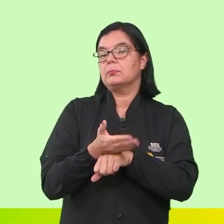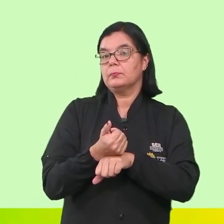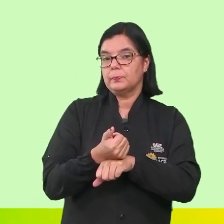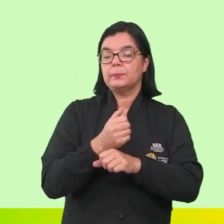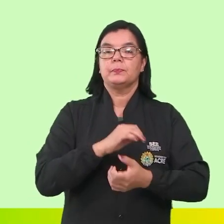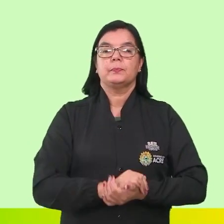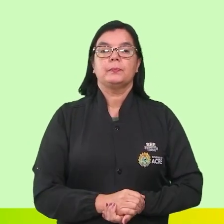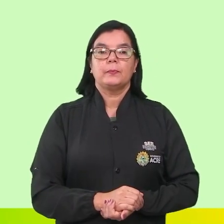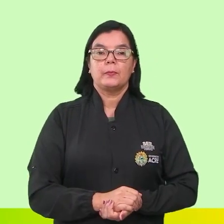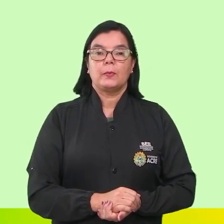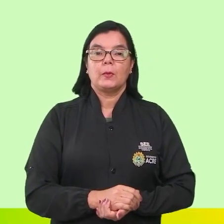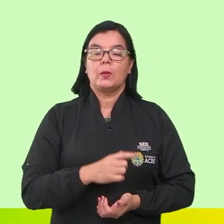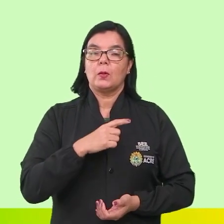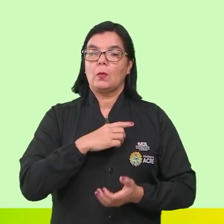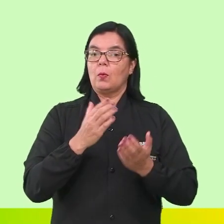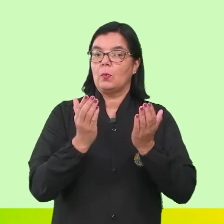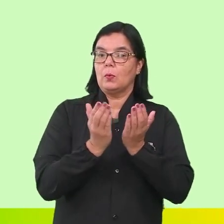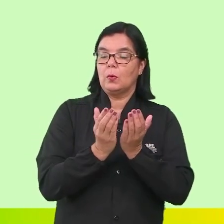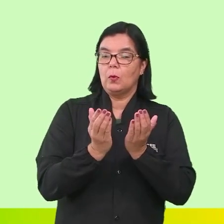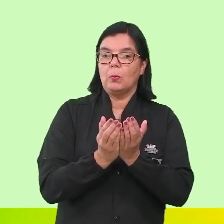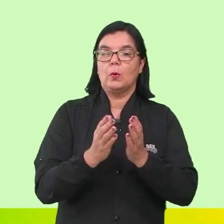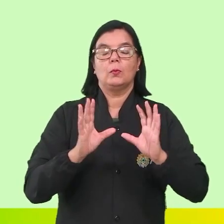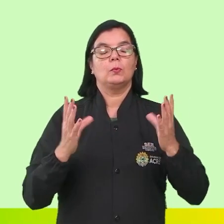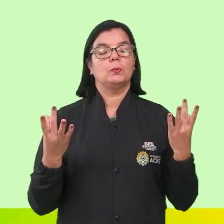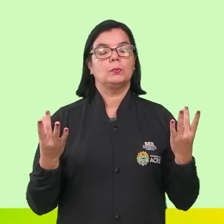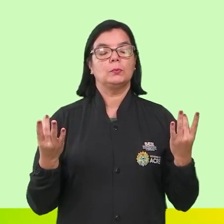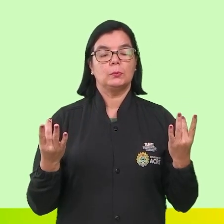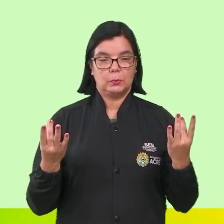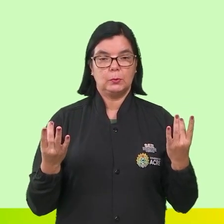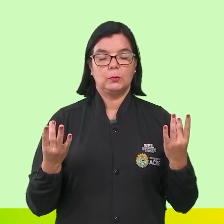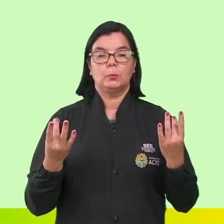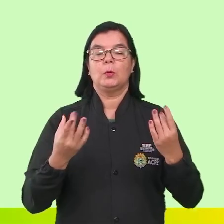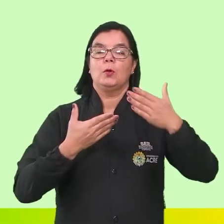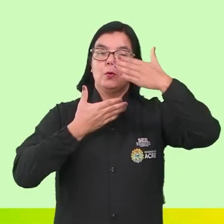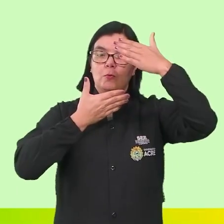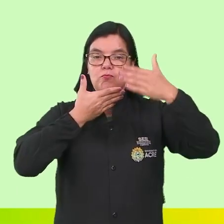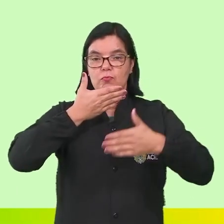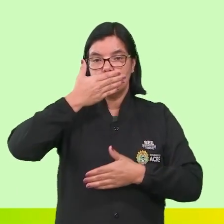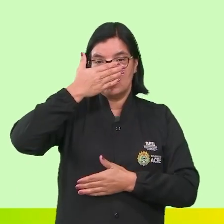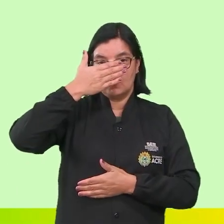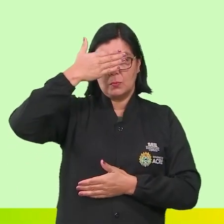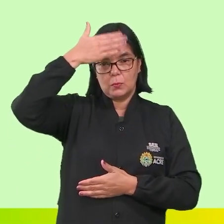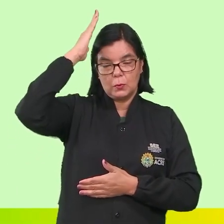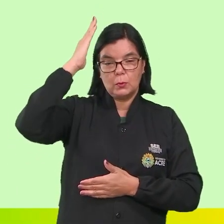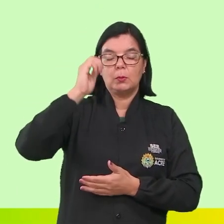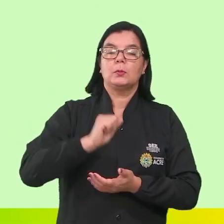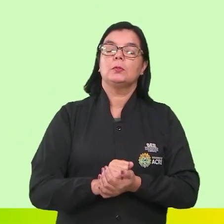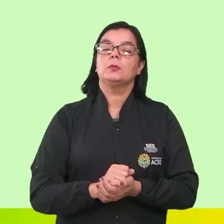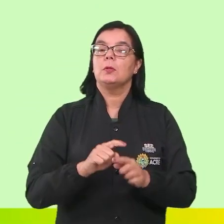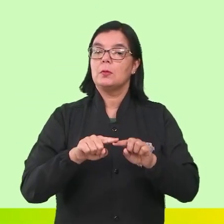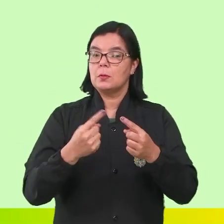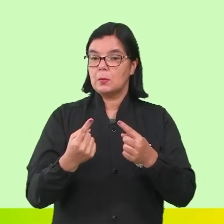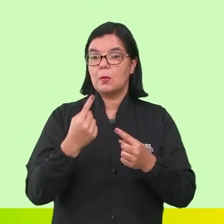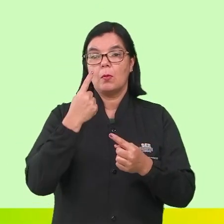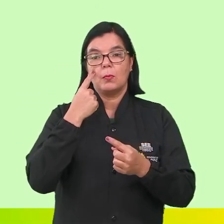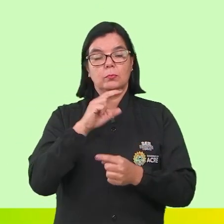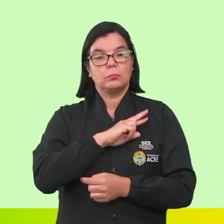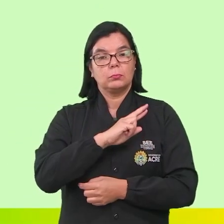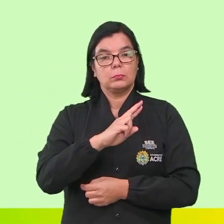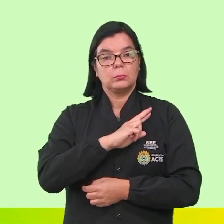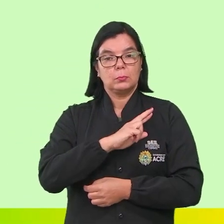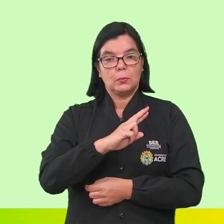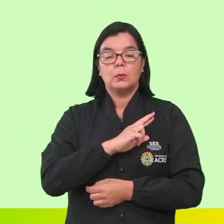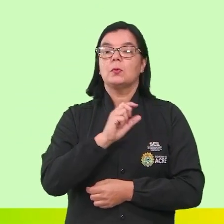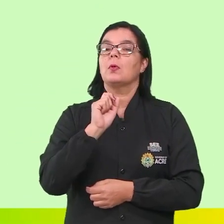recentemente, né, o cristianismo, o budismo, o islamismo, o judaísmo e outras, e estima-se que essas